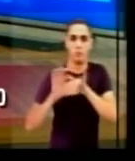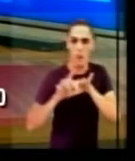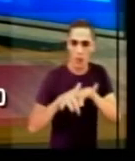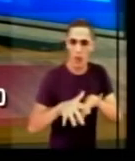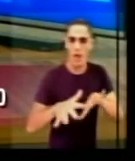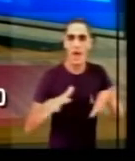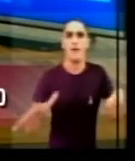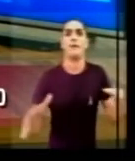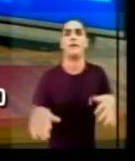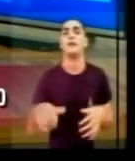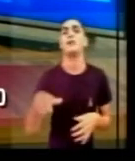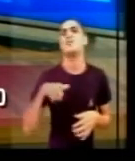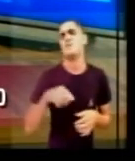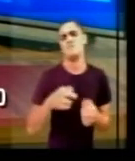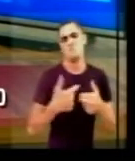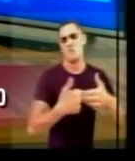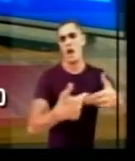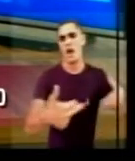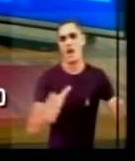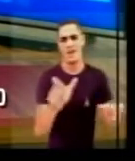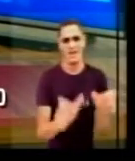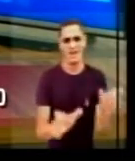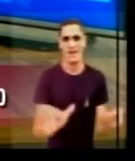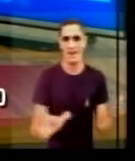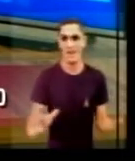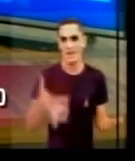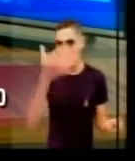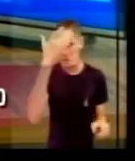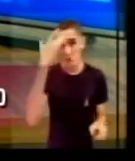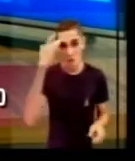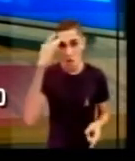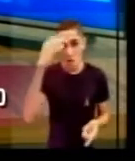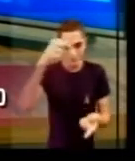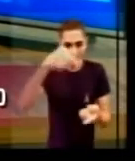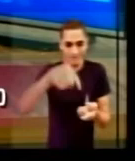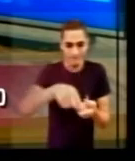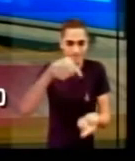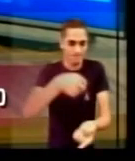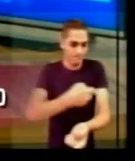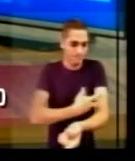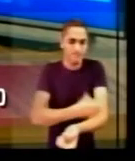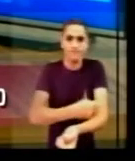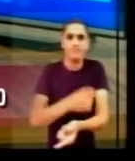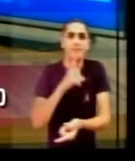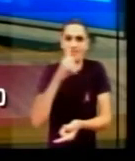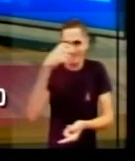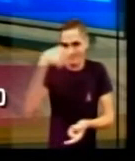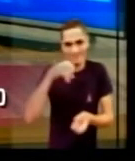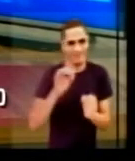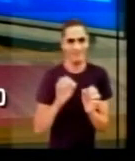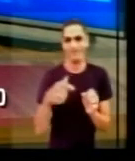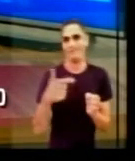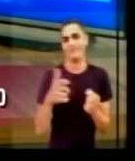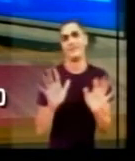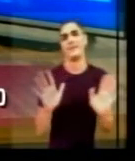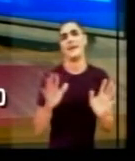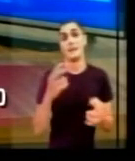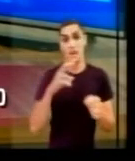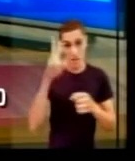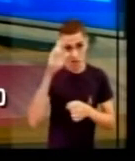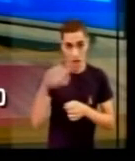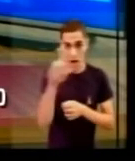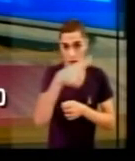não eram testados. Vocês se lembram que lá no início nós montamos o projeto Sentinela, que era com